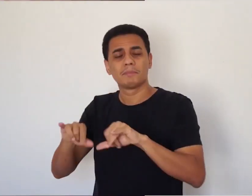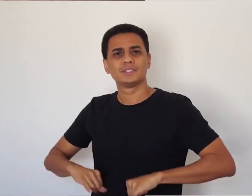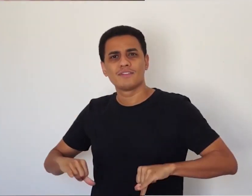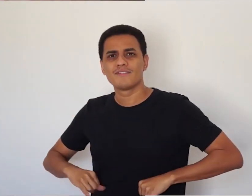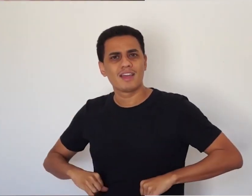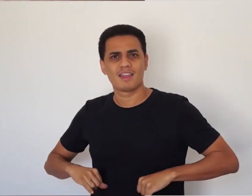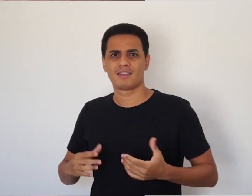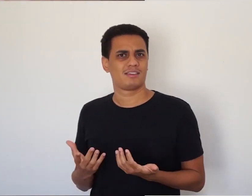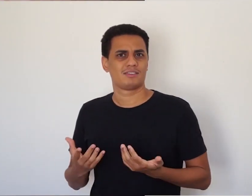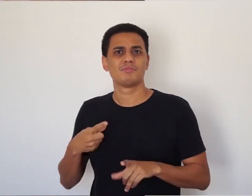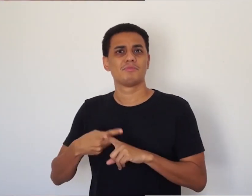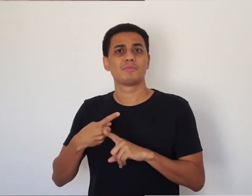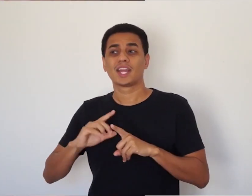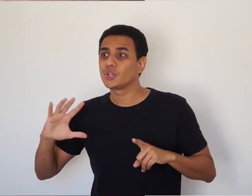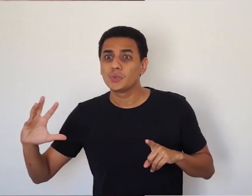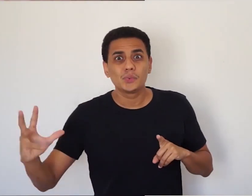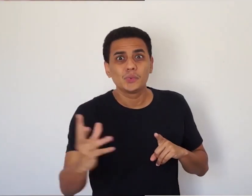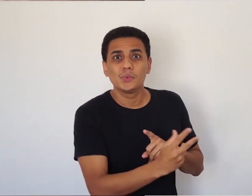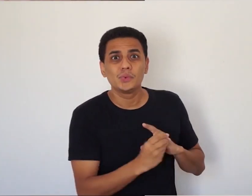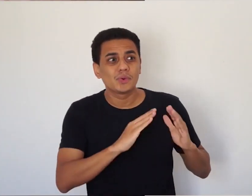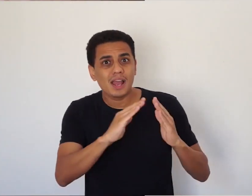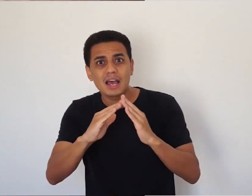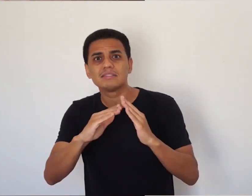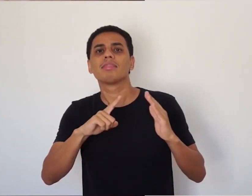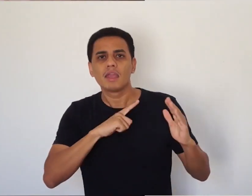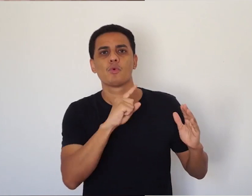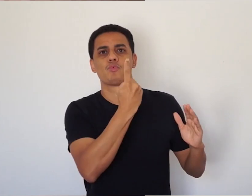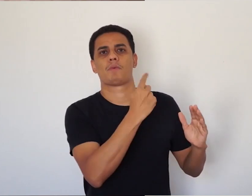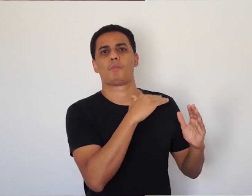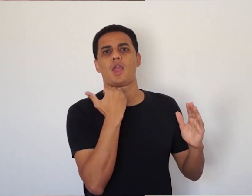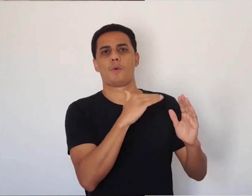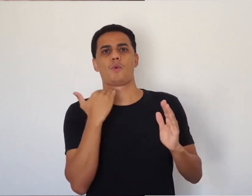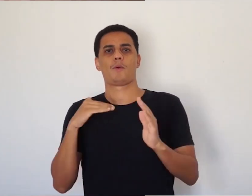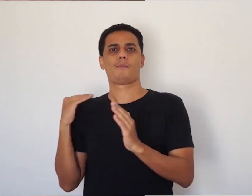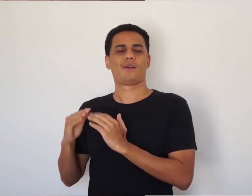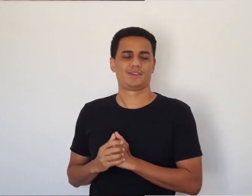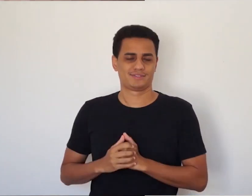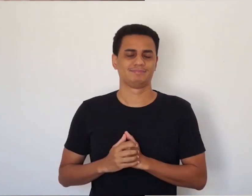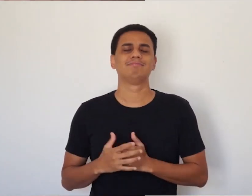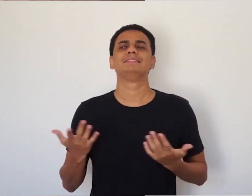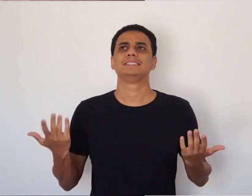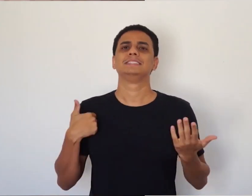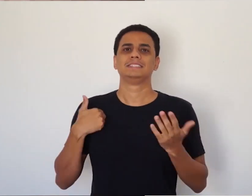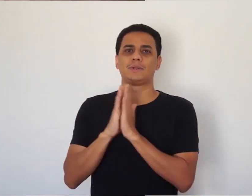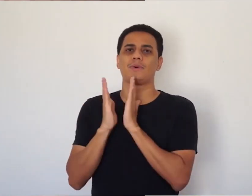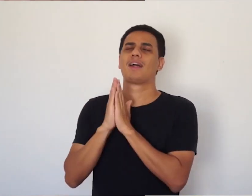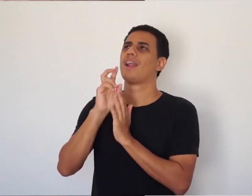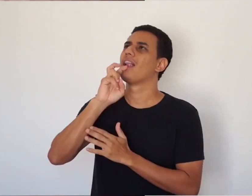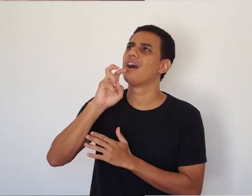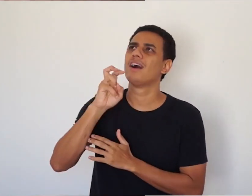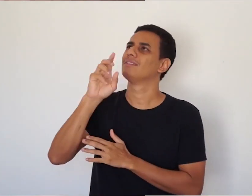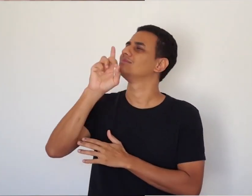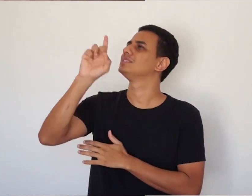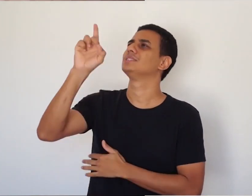grande pranto no Egito, pois não havia casa que não tivesse um morto. Eu tenho clamado a